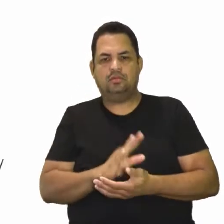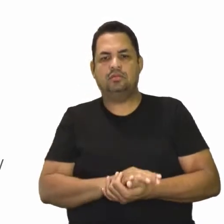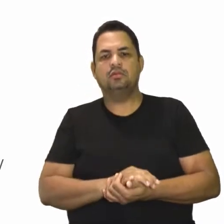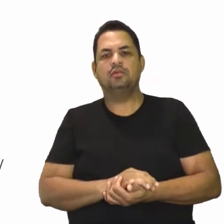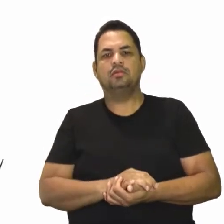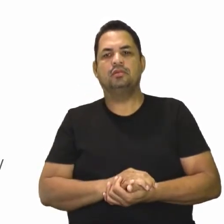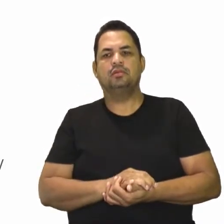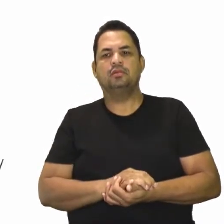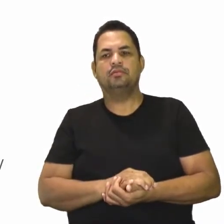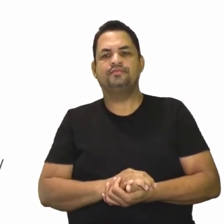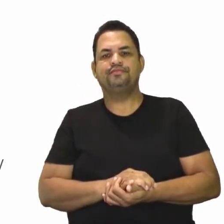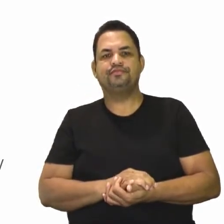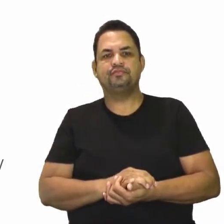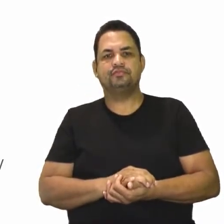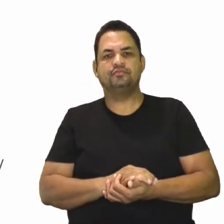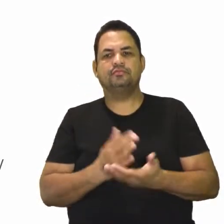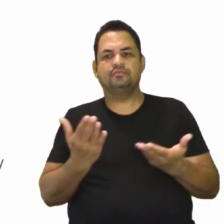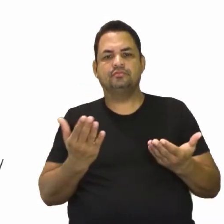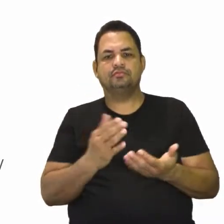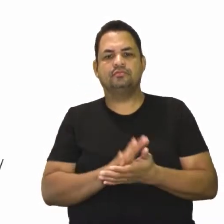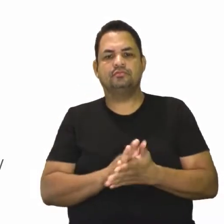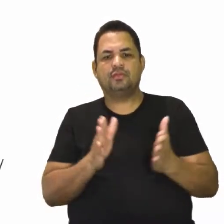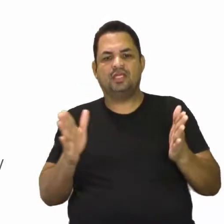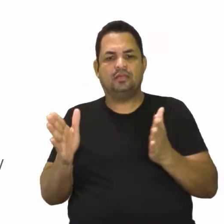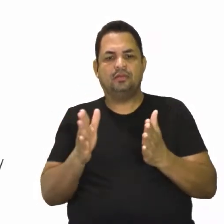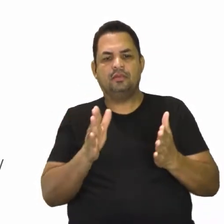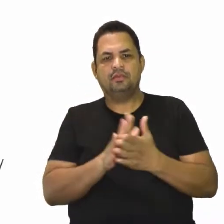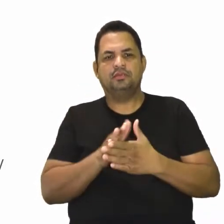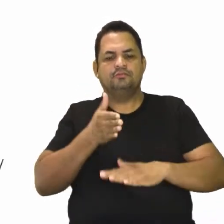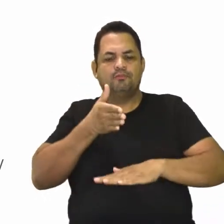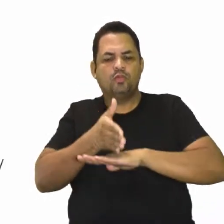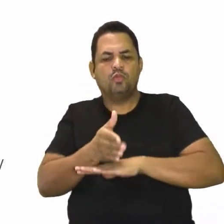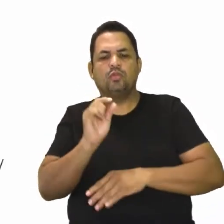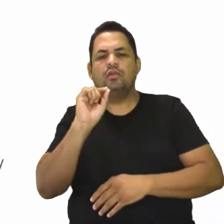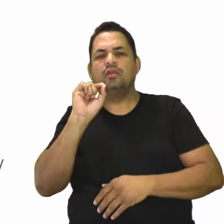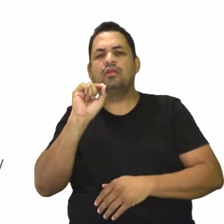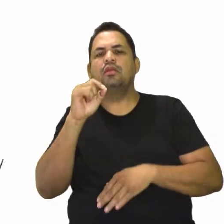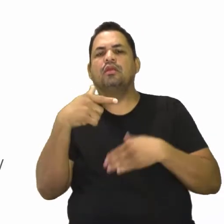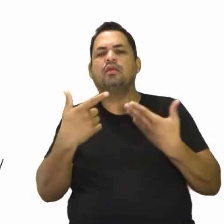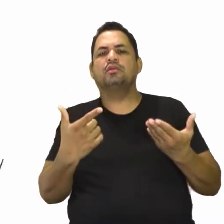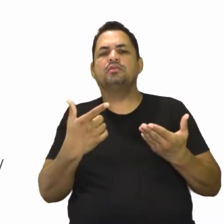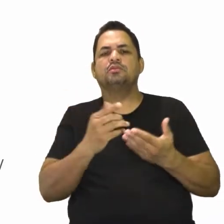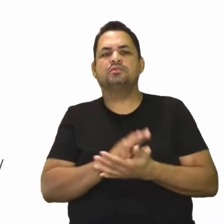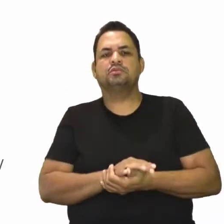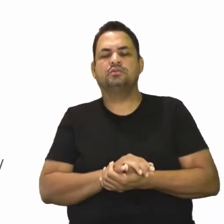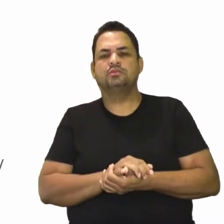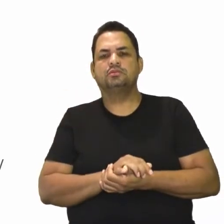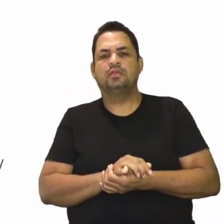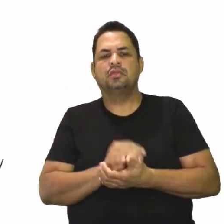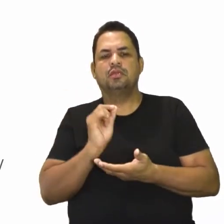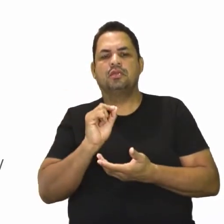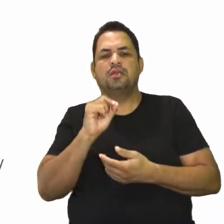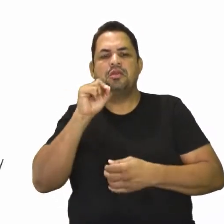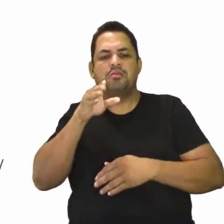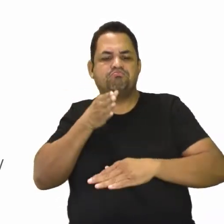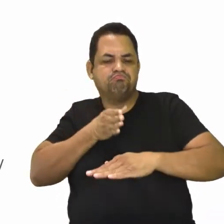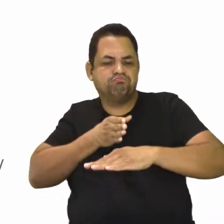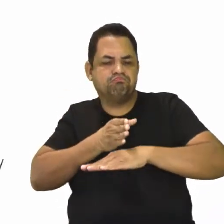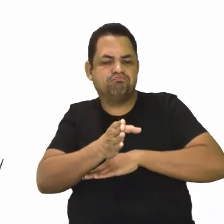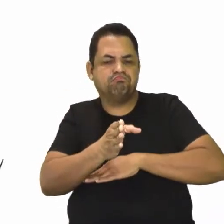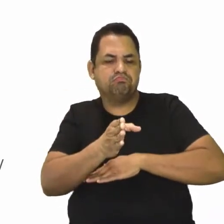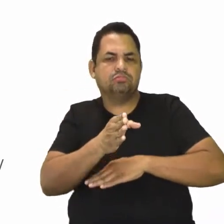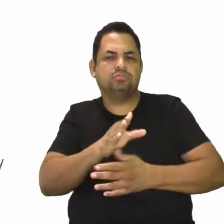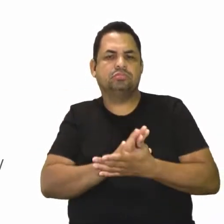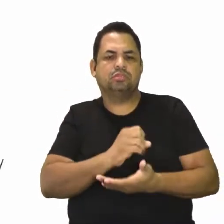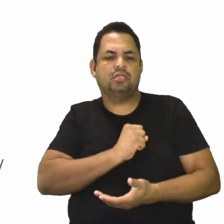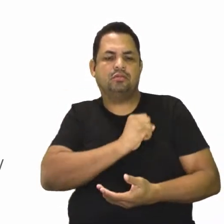Brasil. Intervenção militar no Brasil. É um período de intervenção. O que vai ser essa intervenção? A gente tem que lembrar